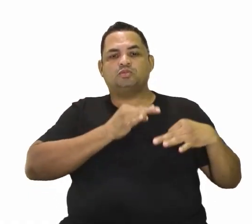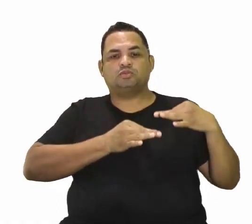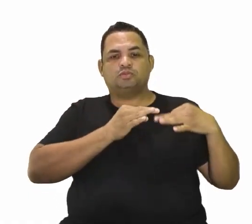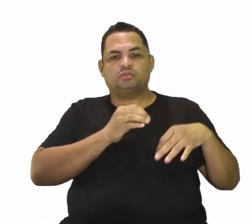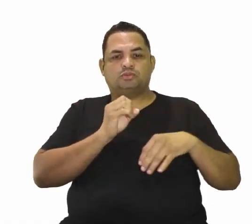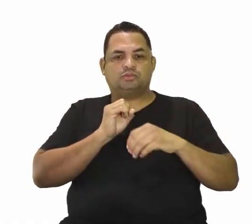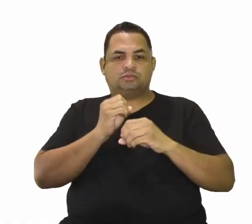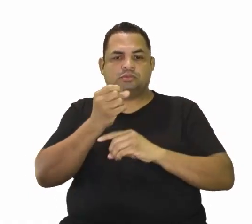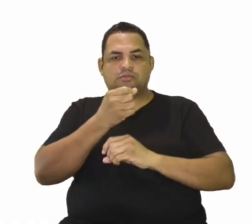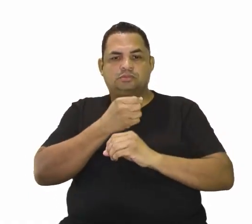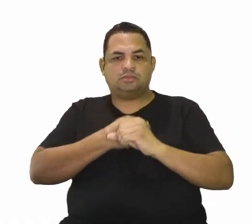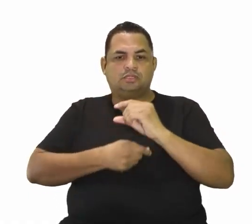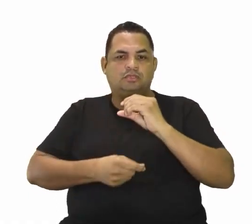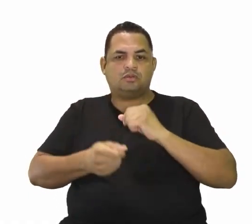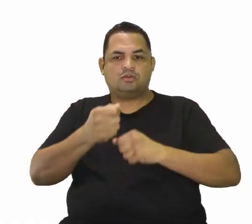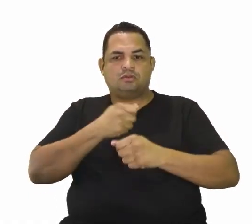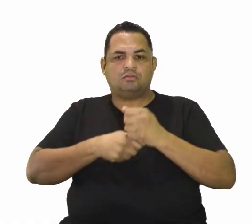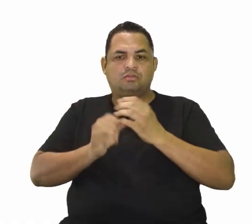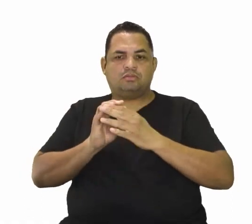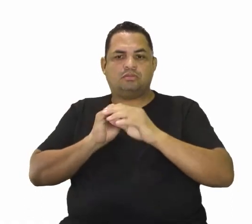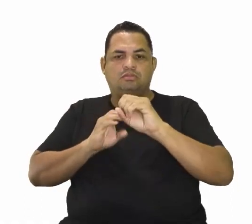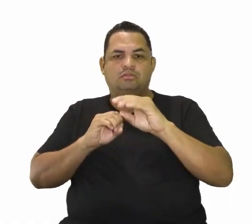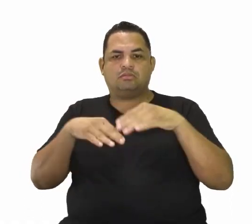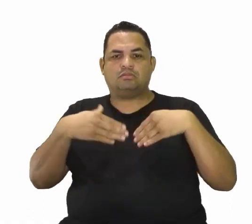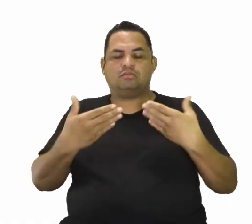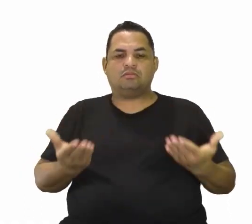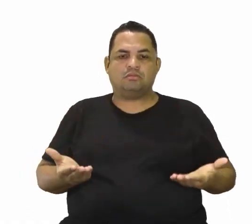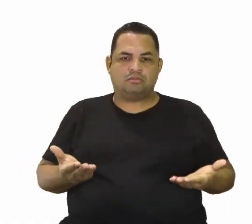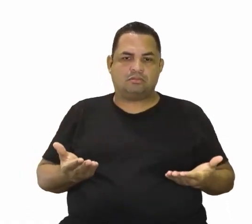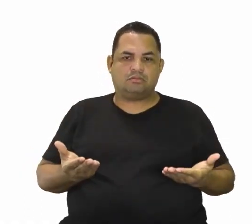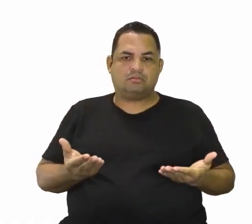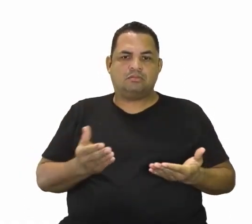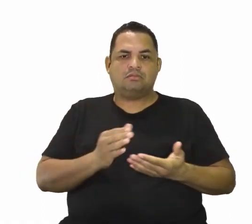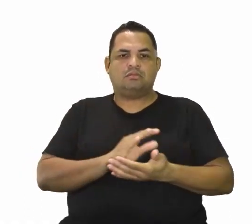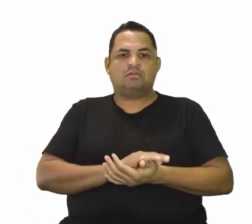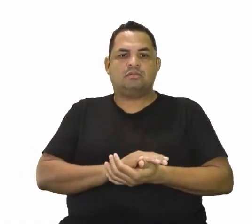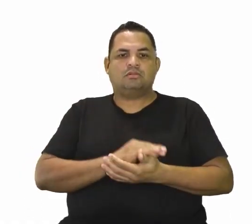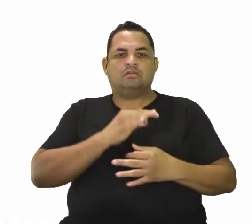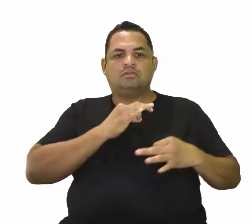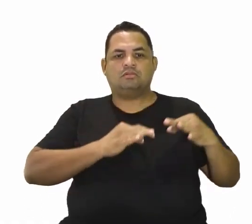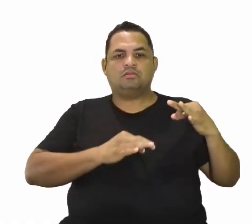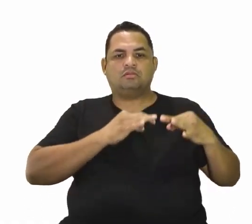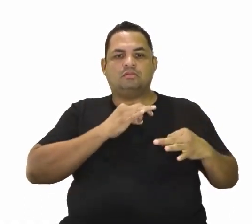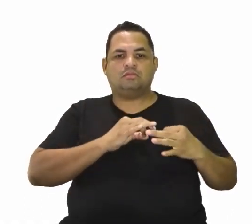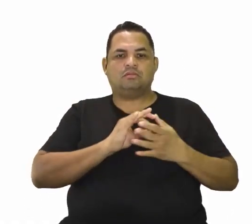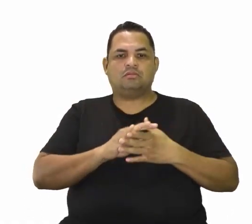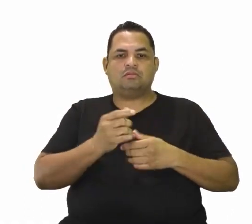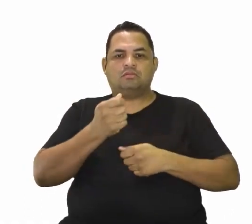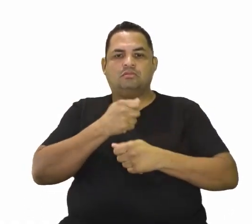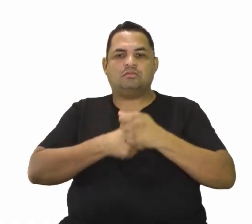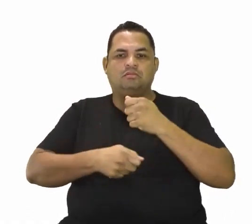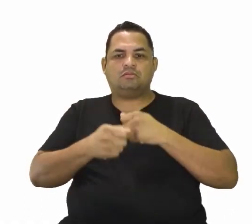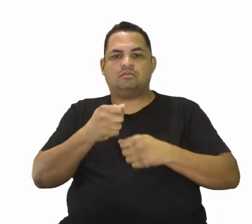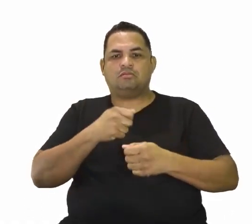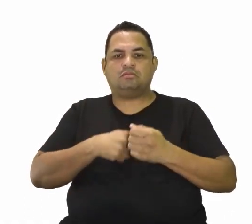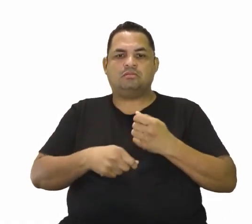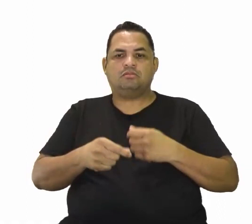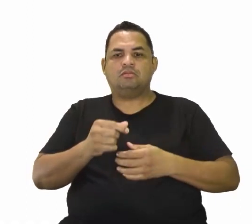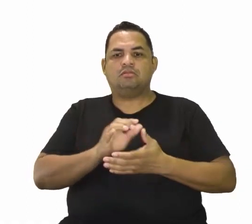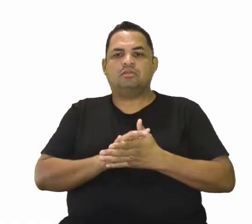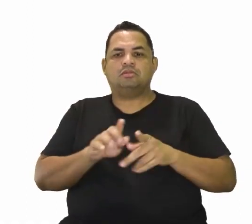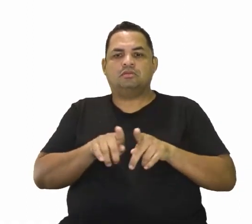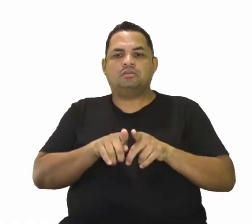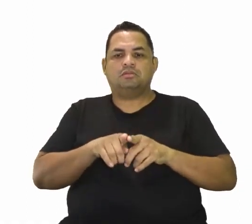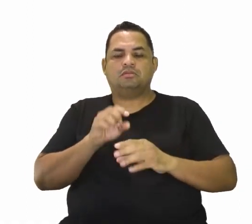educacional. São 3 áreas. E aí? Jurídico, econômico e